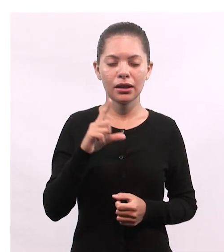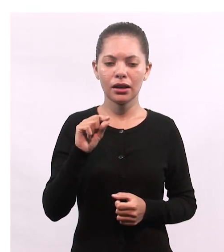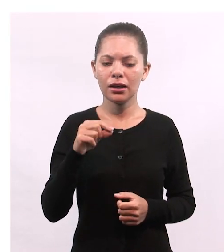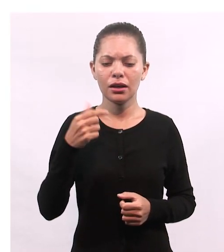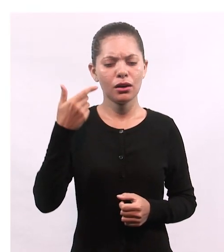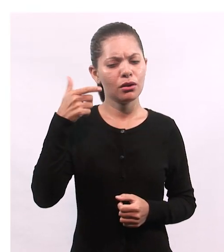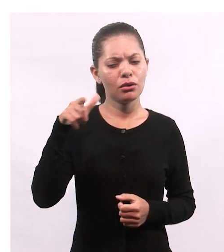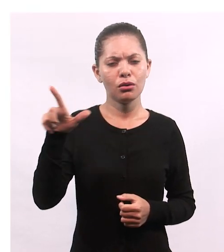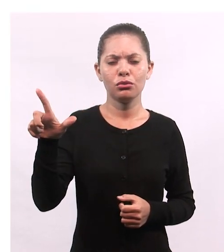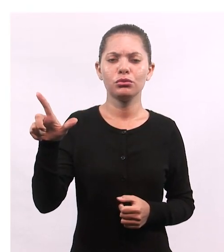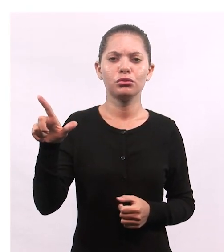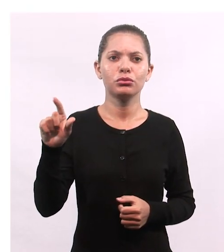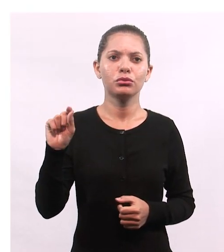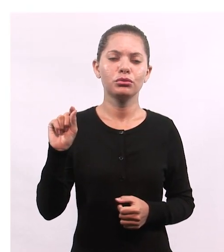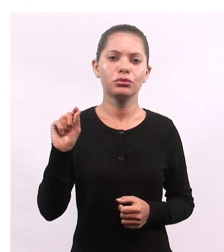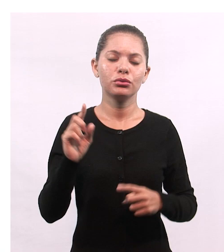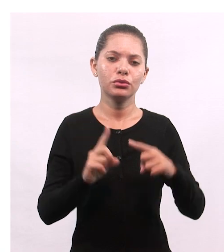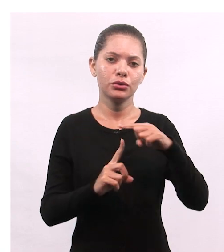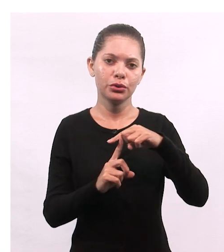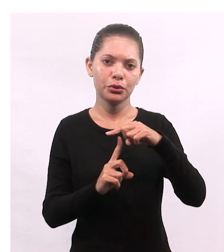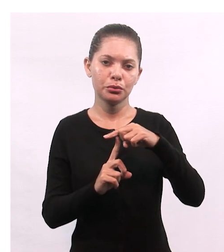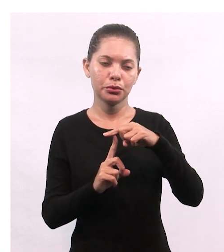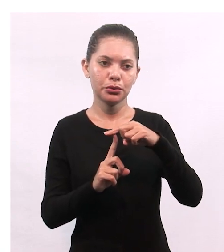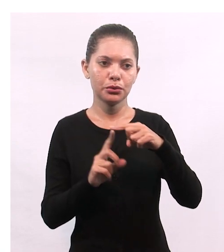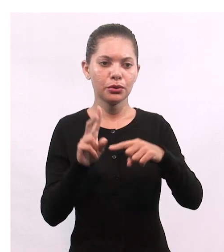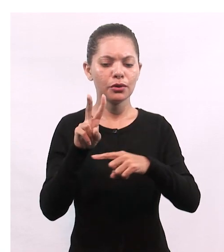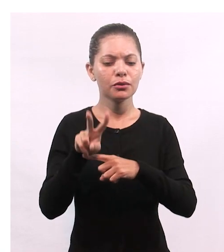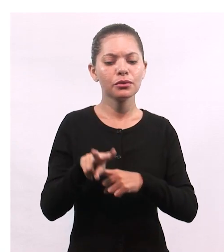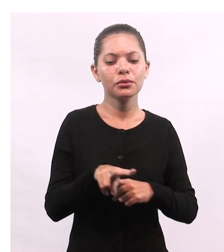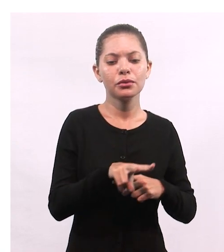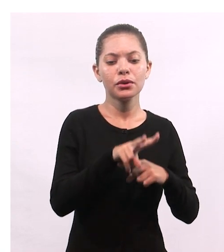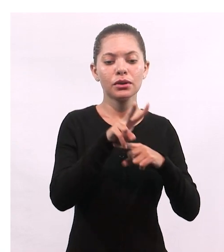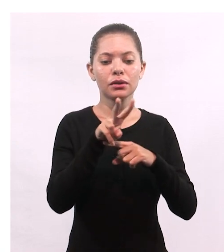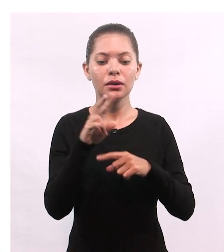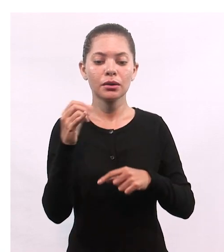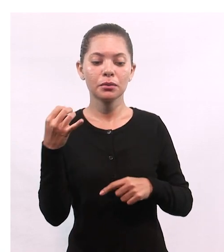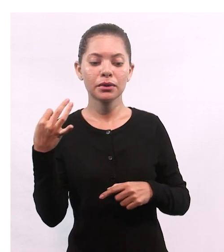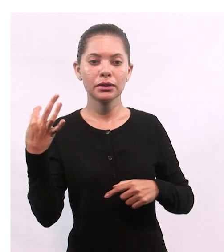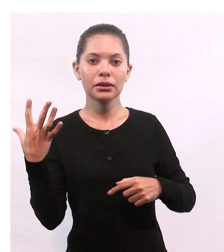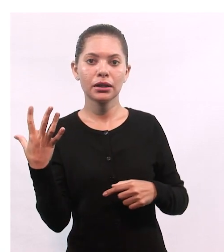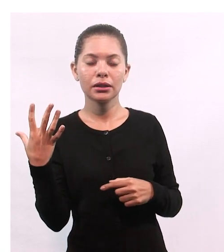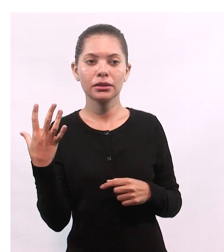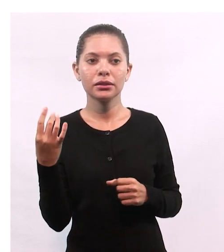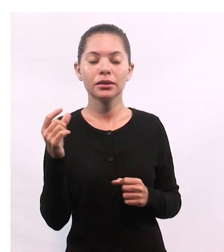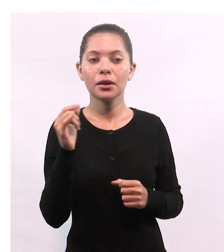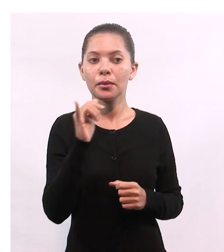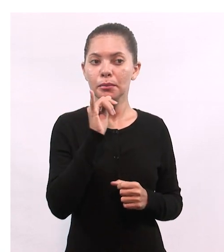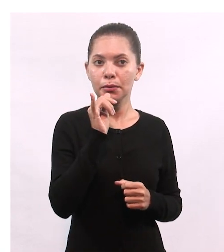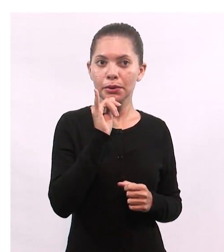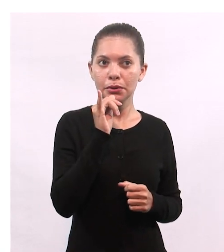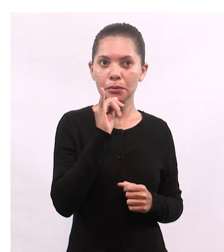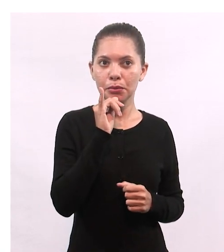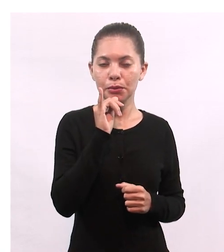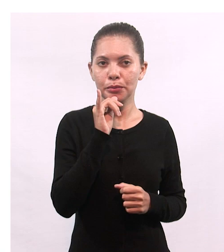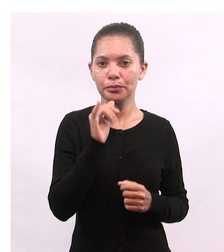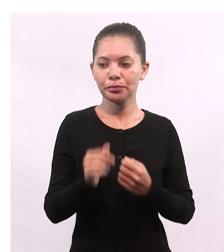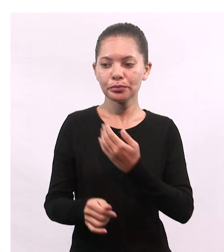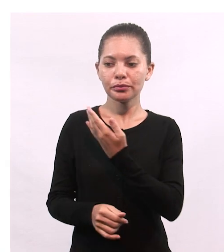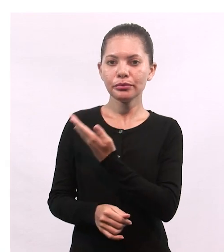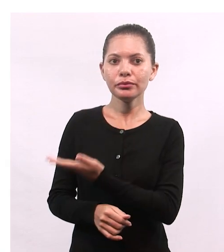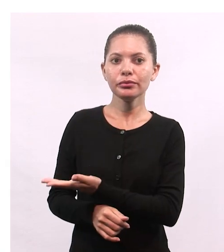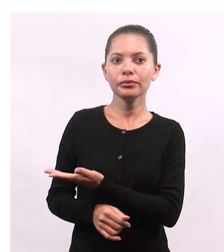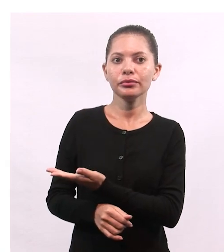E a gente tem outros tipos de poliedros, explorando essa quantidade de lados, que aí a gente tem, por